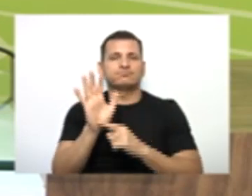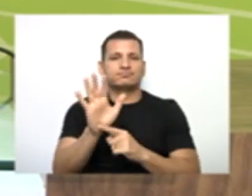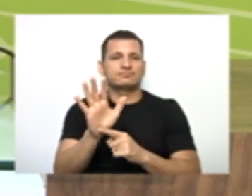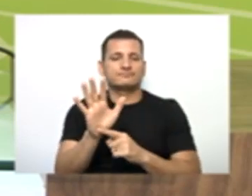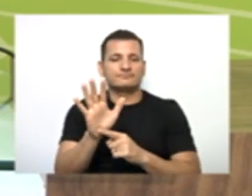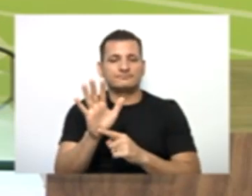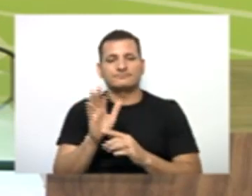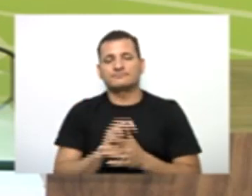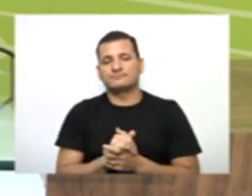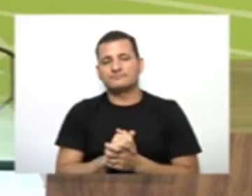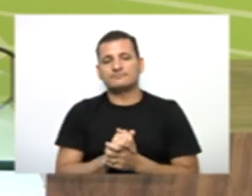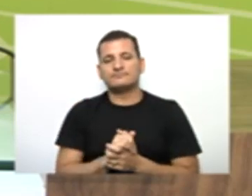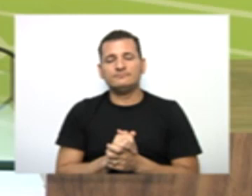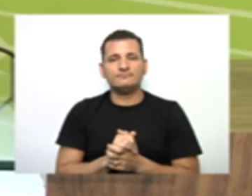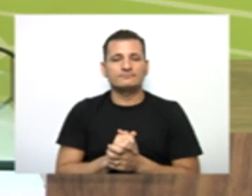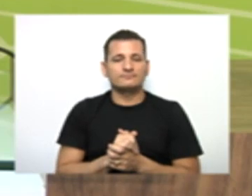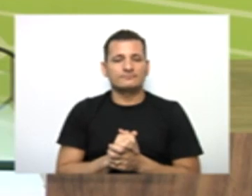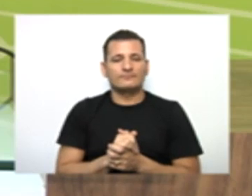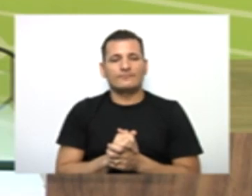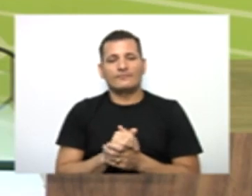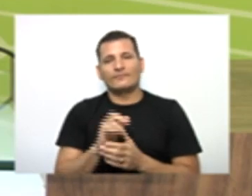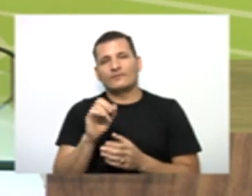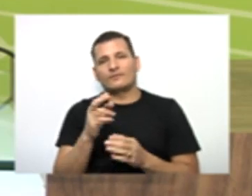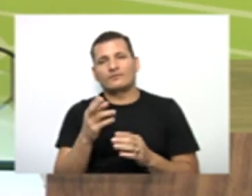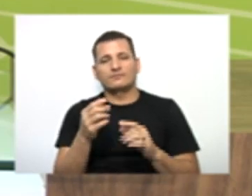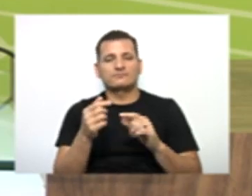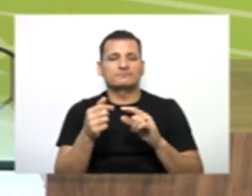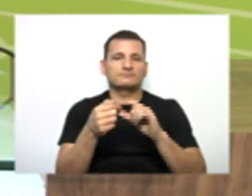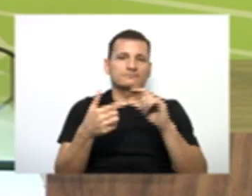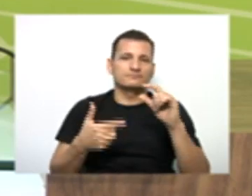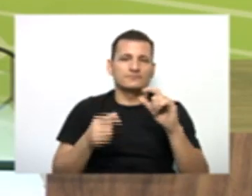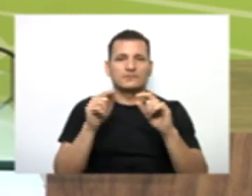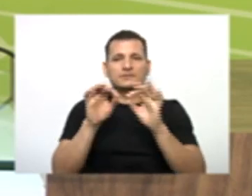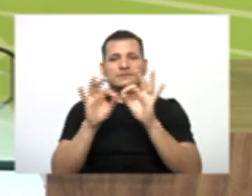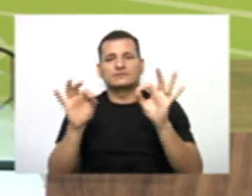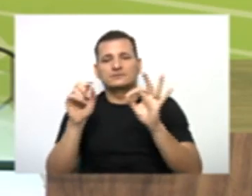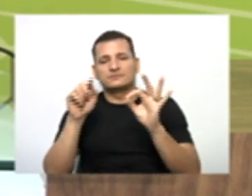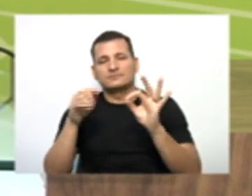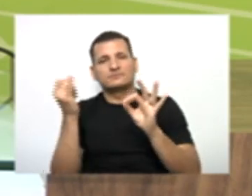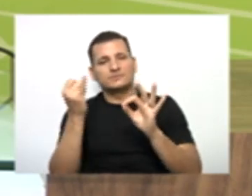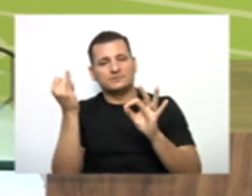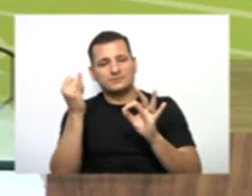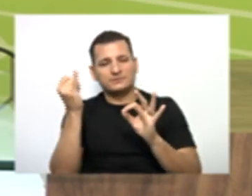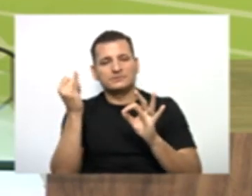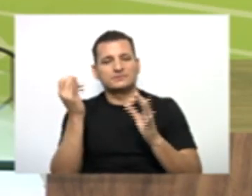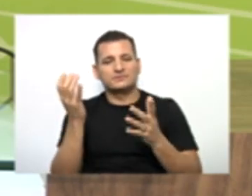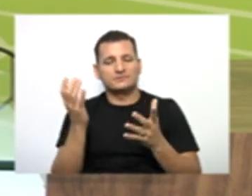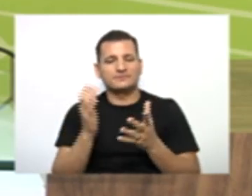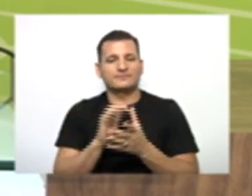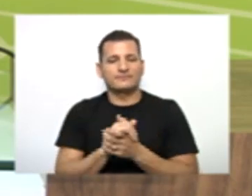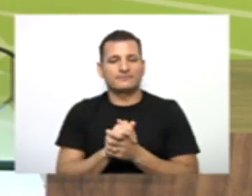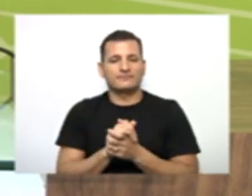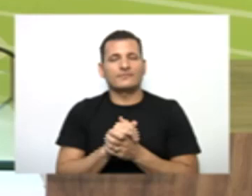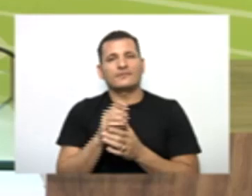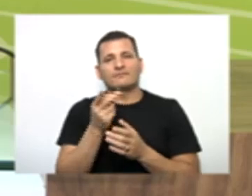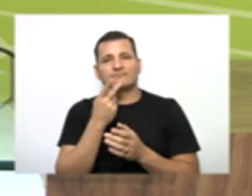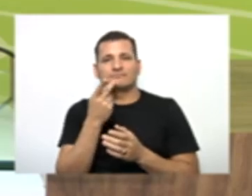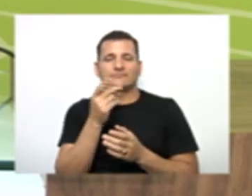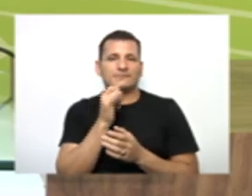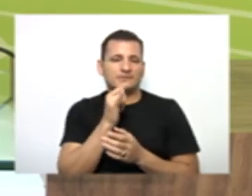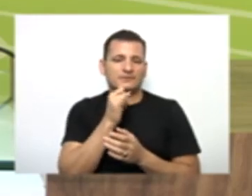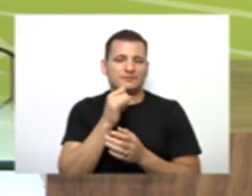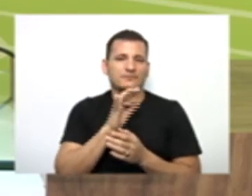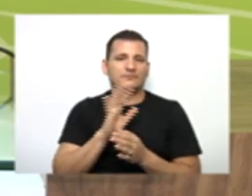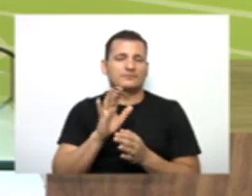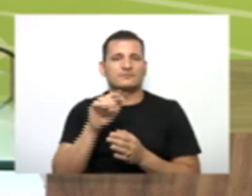para dizer ao Google, hey, esse trecho é importante, quer dizer muito respeito da página que você está achando importante. No caso, ela deu um exemplo aqui de uma página